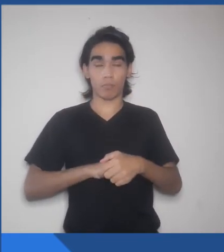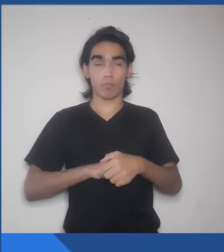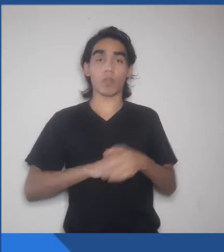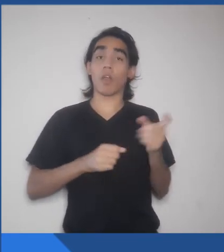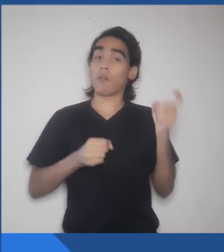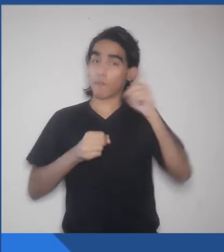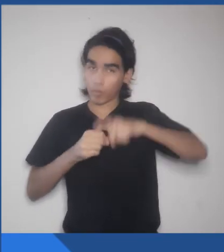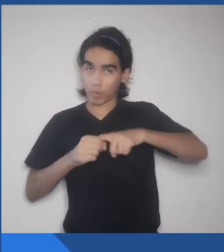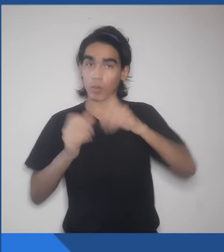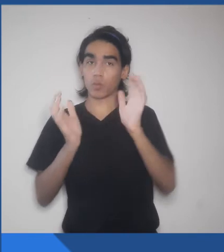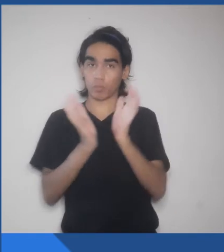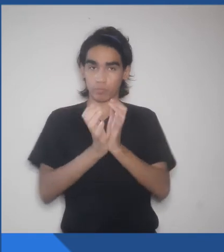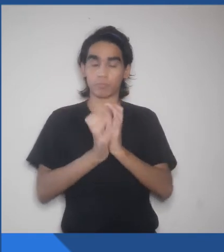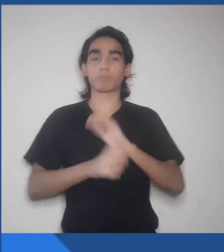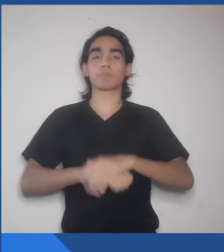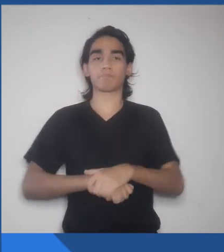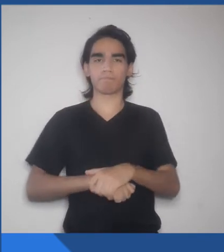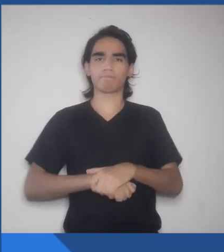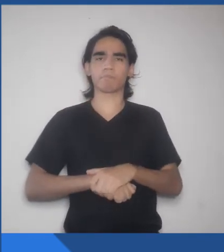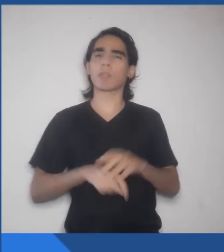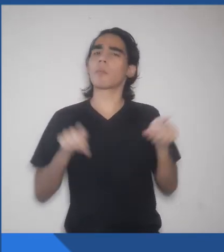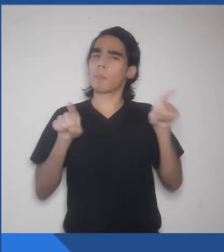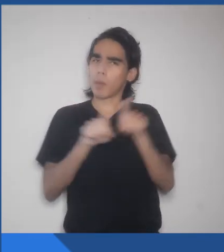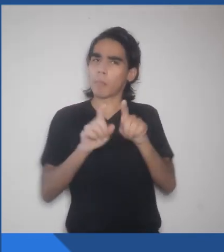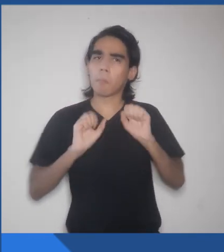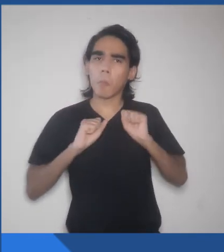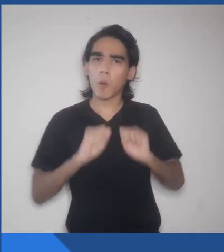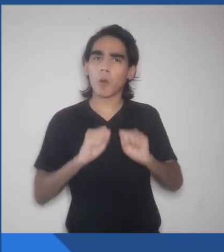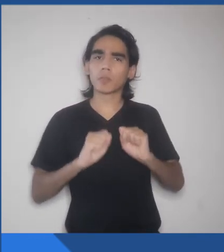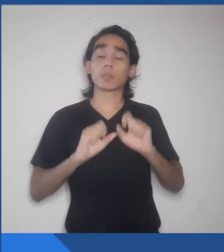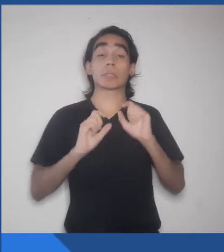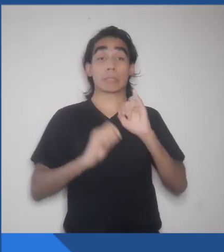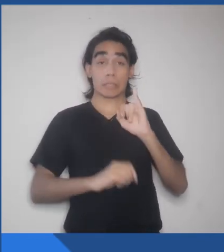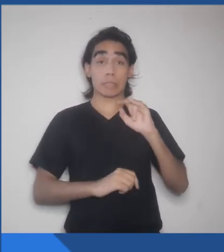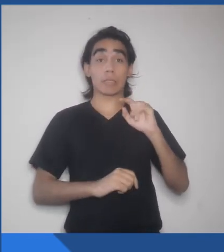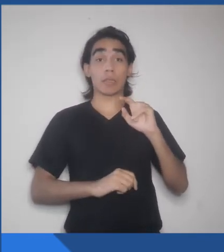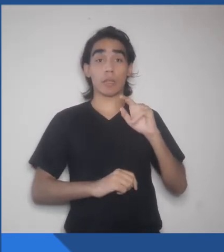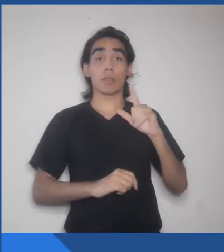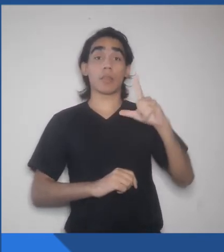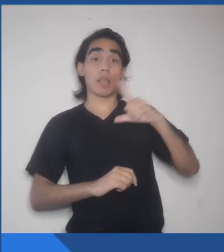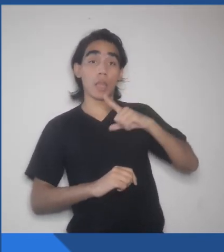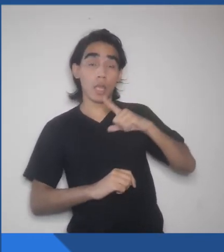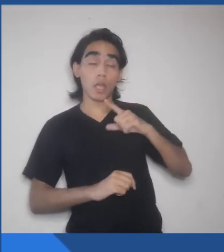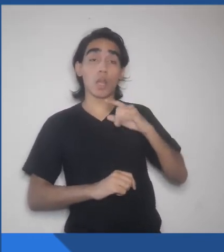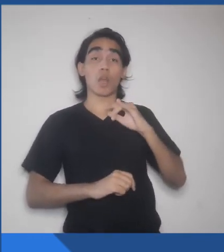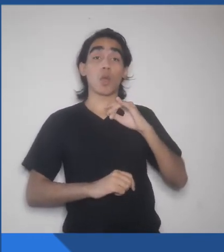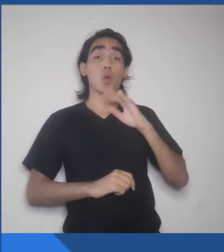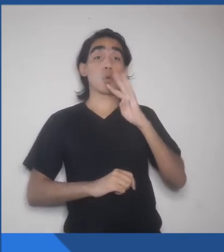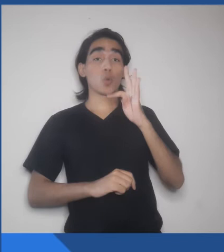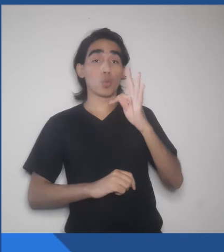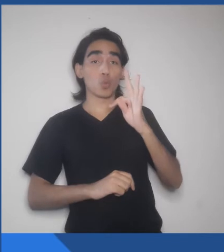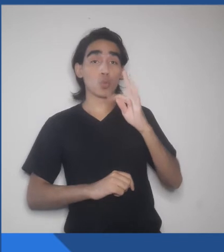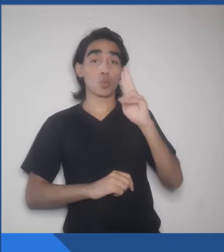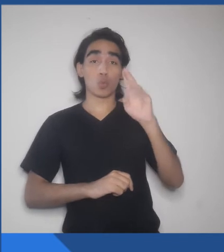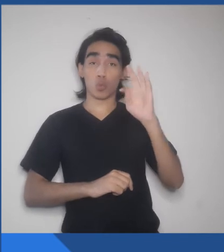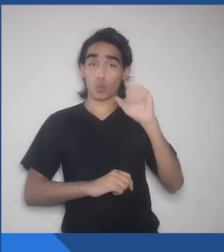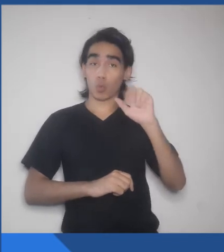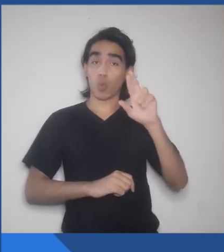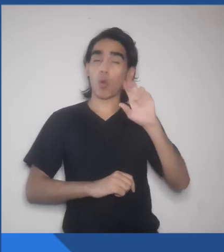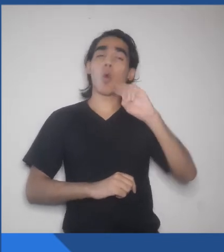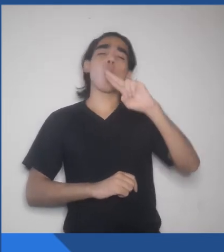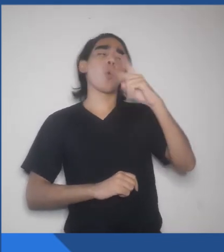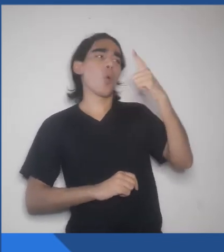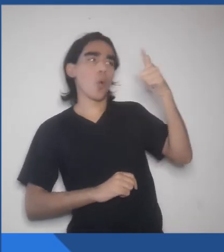E clico aqui em voltar aos grupos. A gente pode também, no caso, se a gente tivesse algum tutor, algum outro